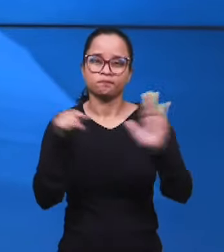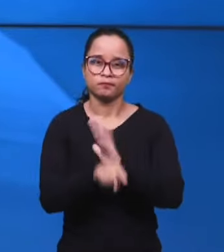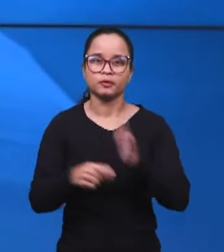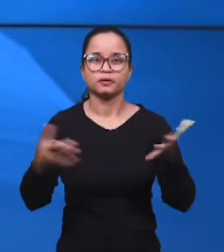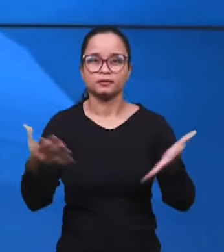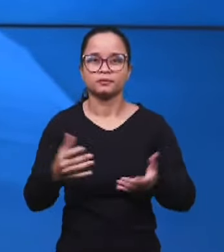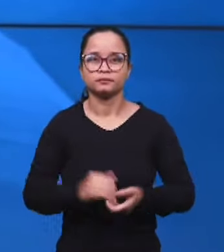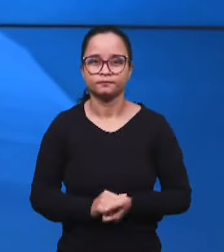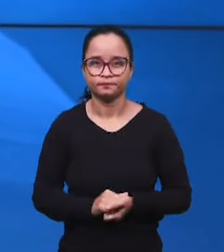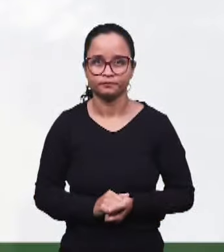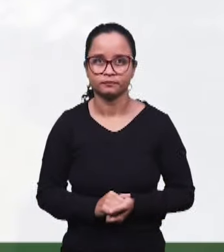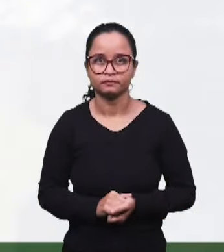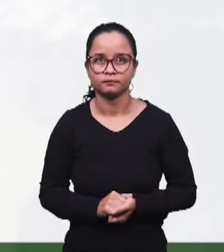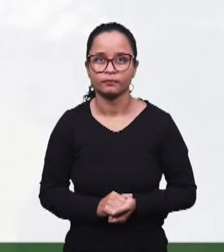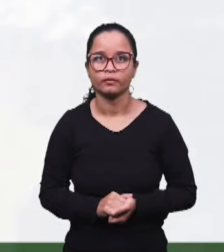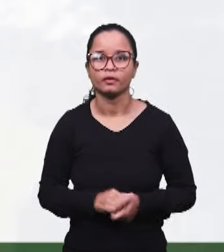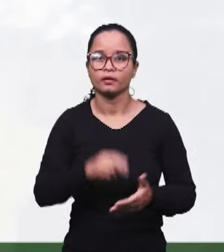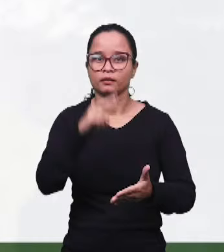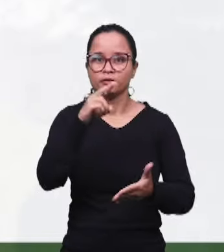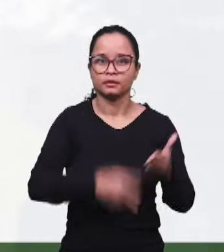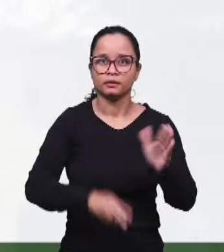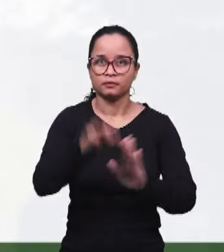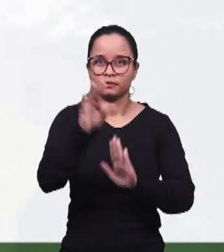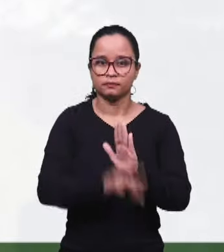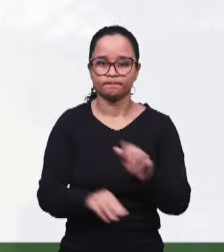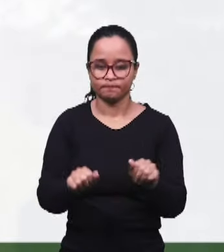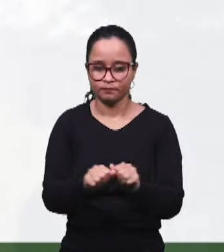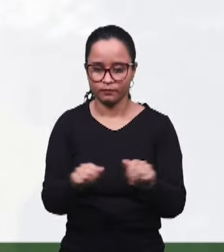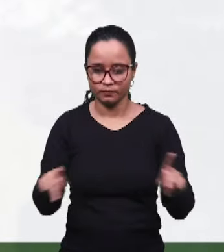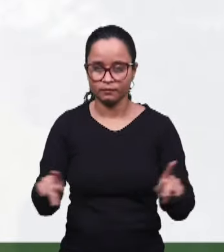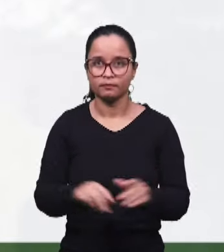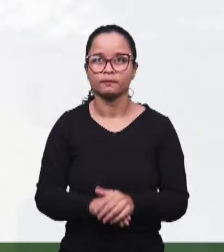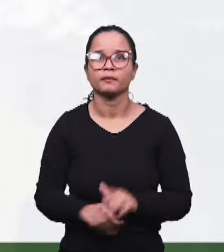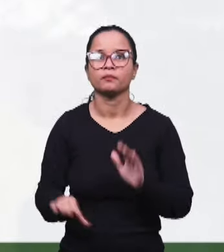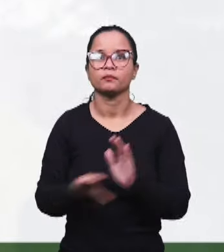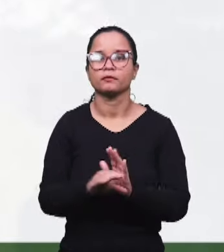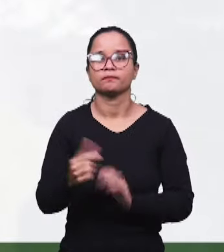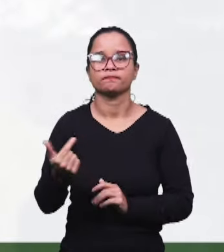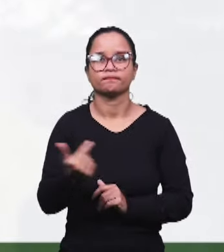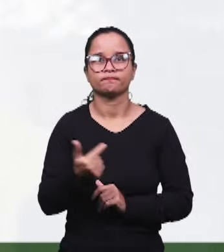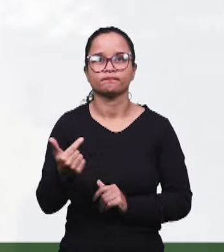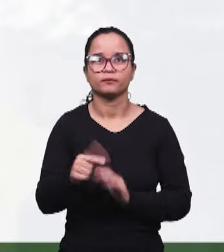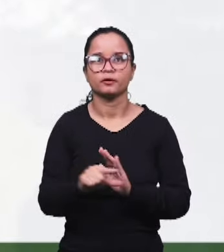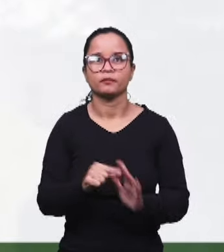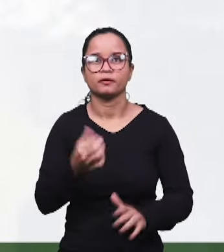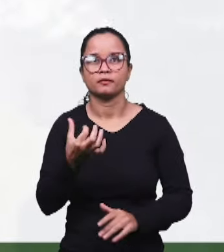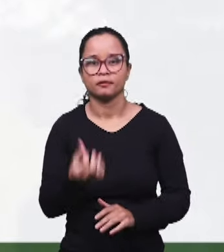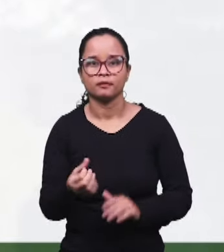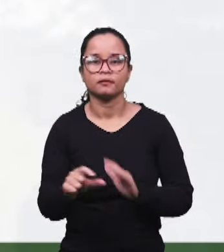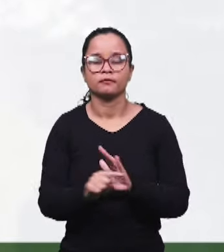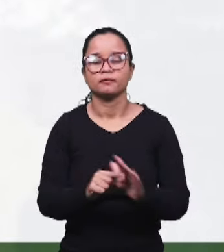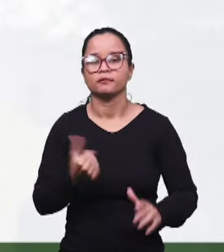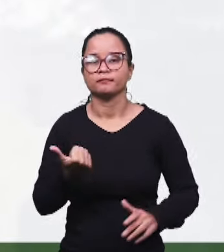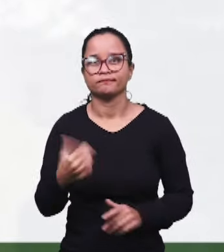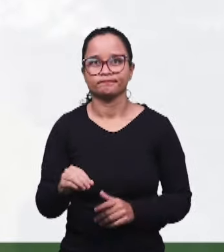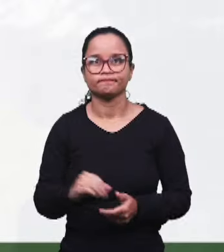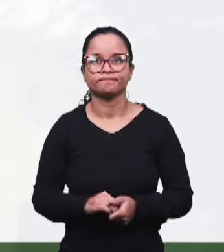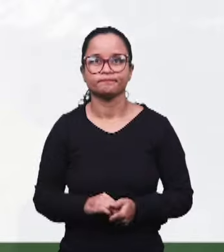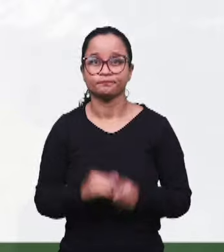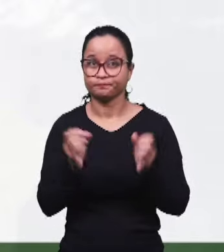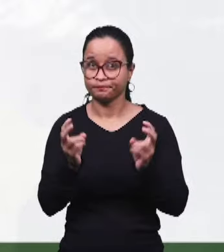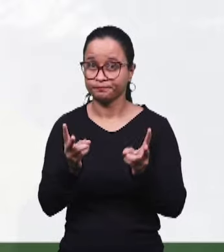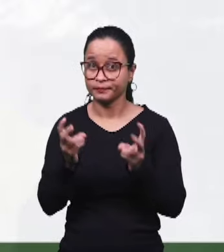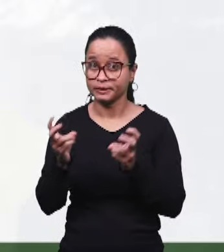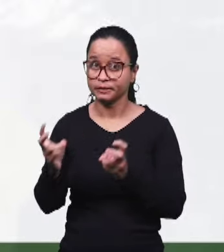E ela diz assim, lendo os textos de Apocalipse, capítulo 22, versos 6 e 10, identifique o